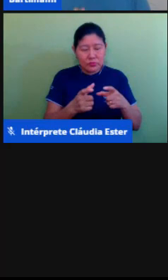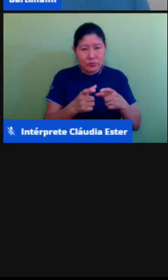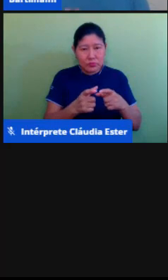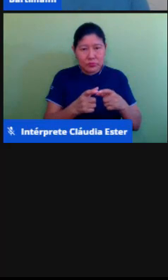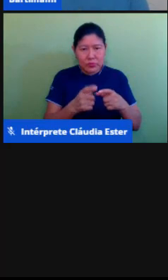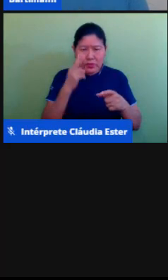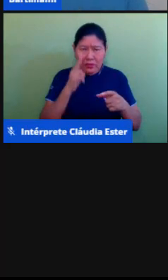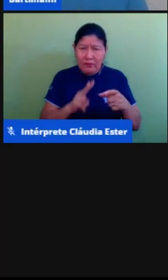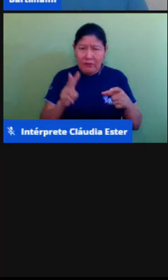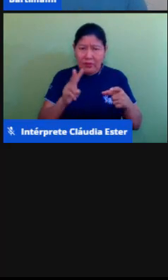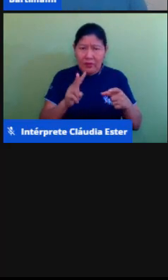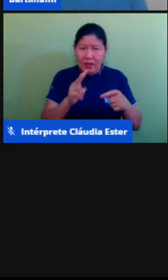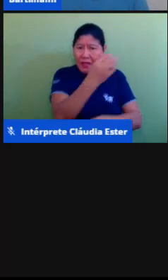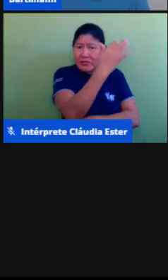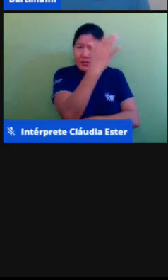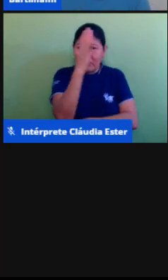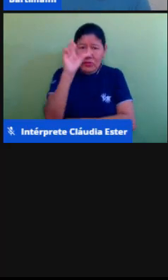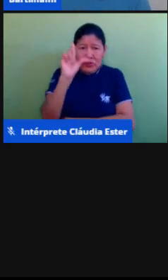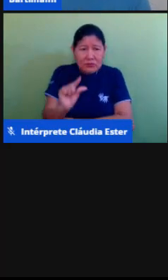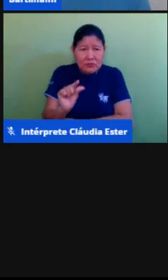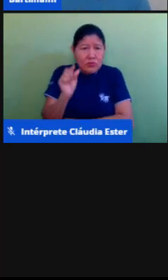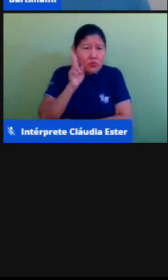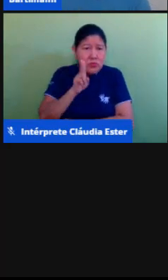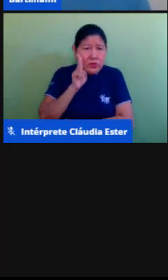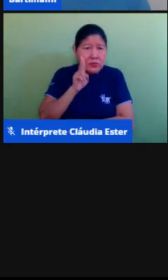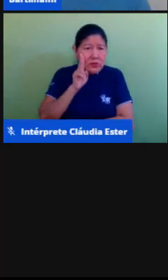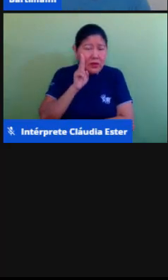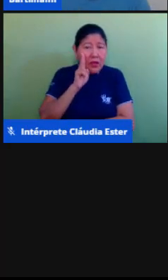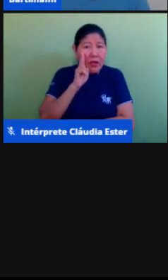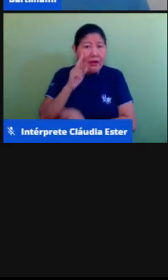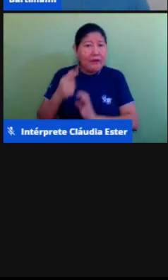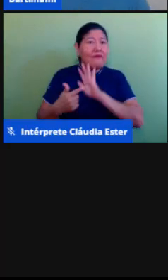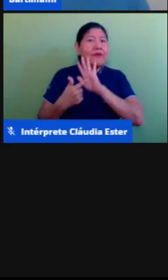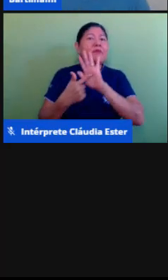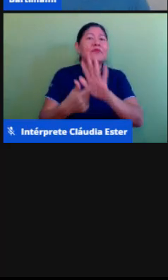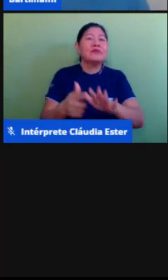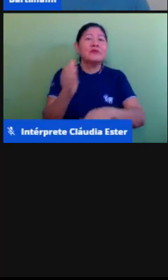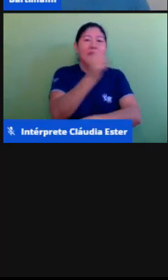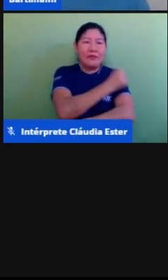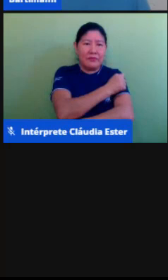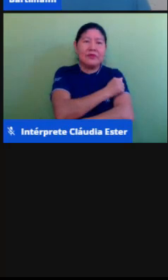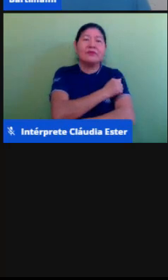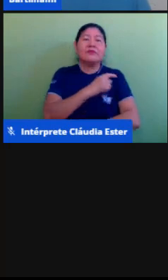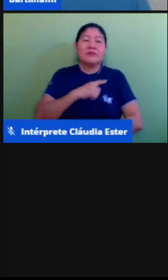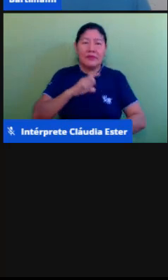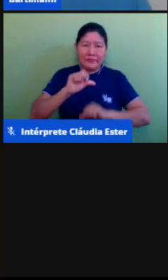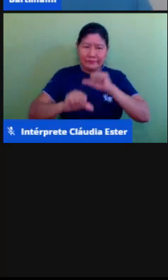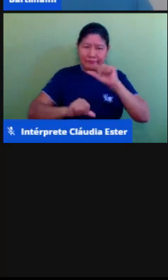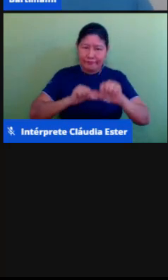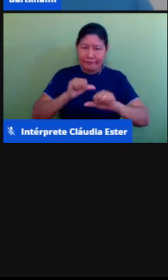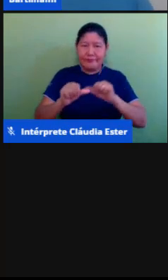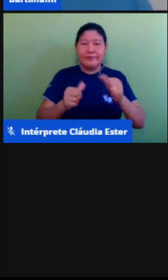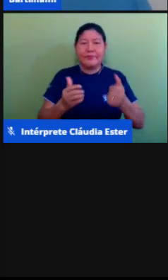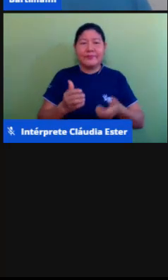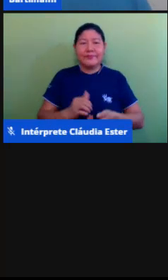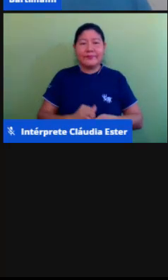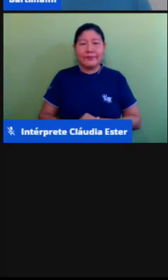mapa. Então, é uma possibilidade também de exploração da plataforma. Pode passar o slide.